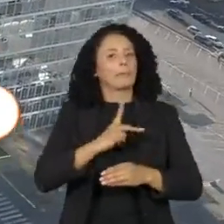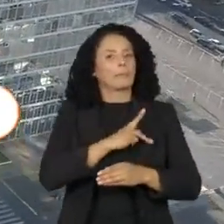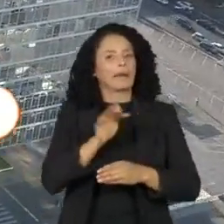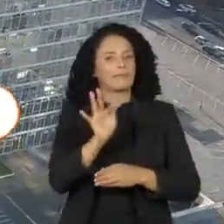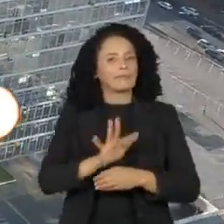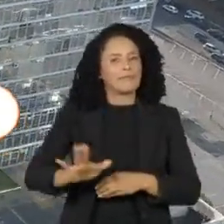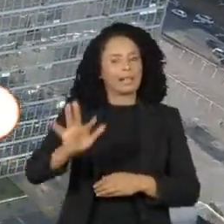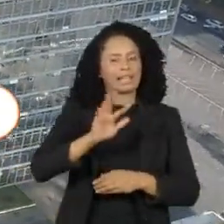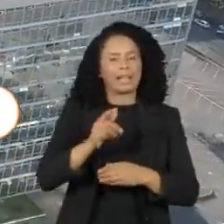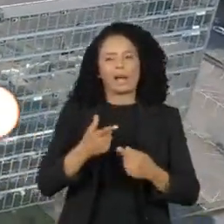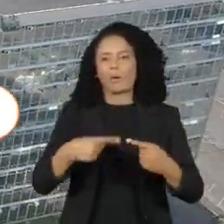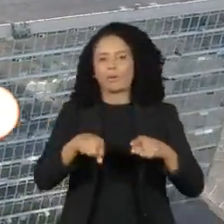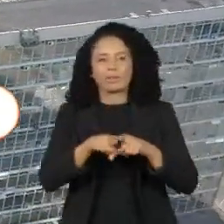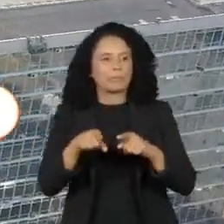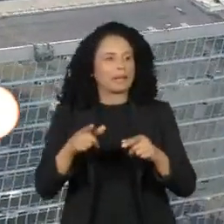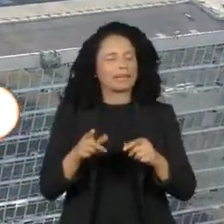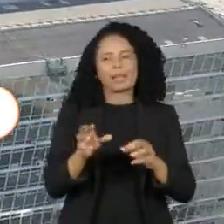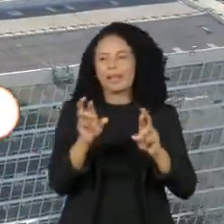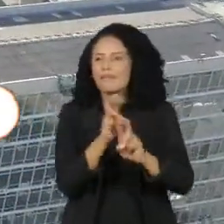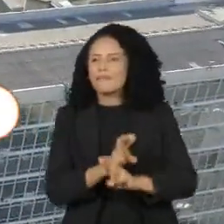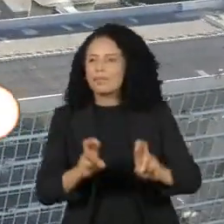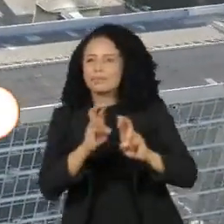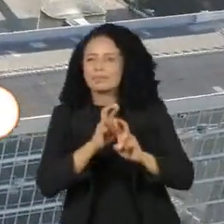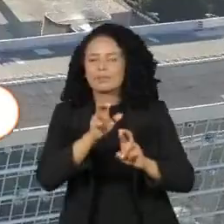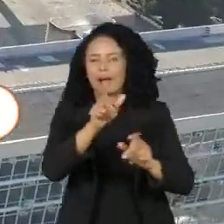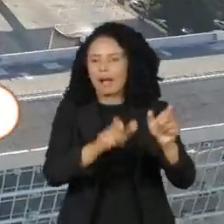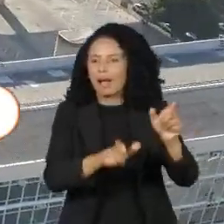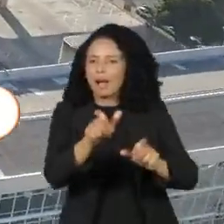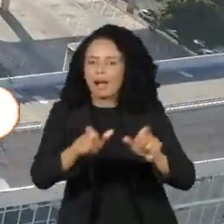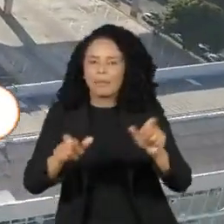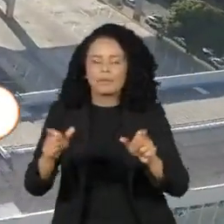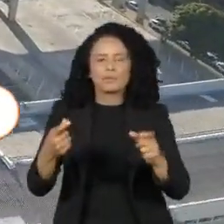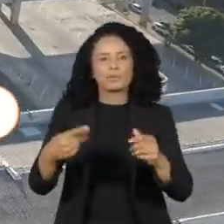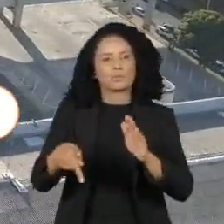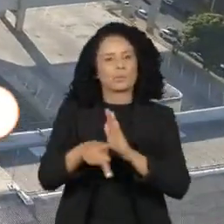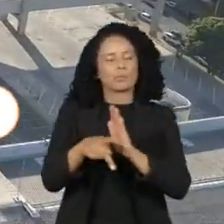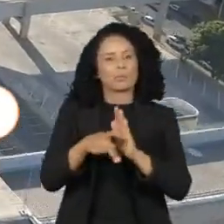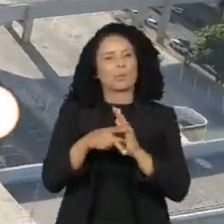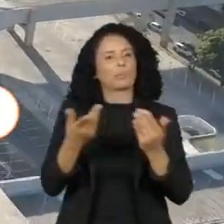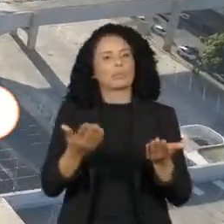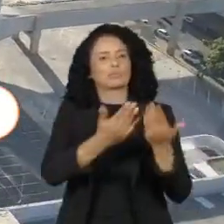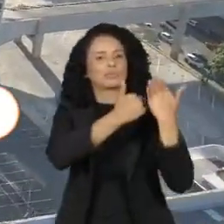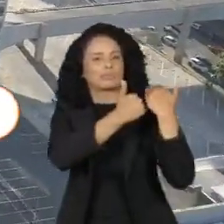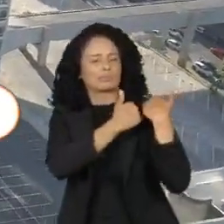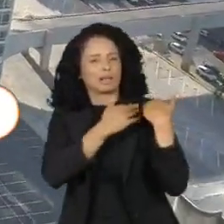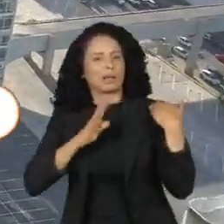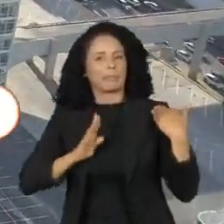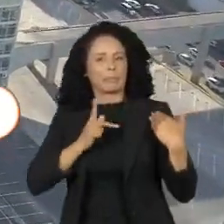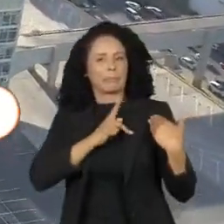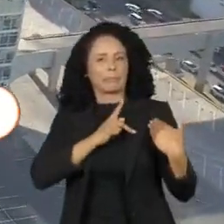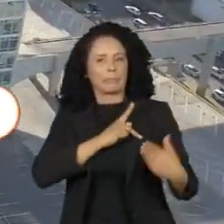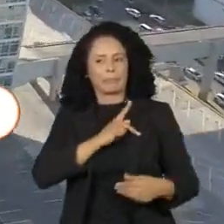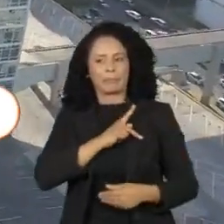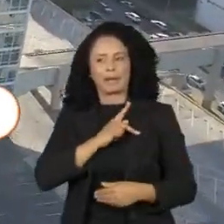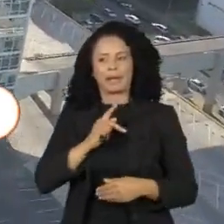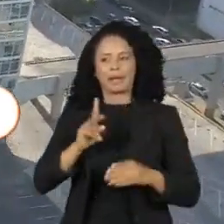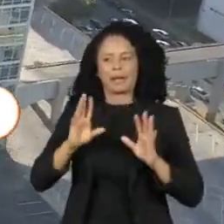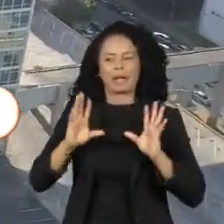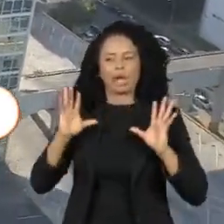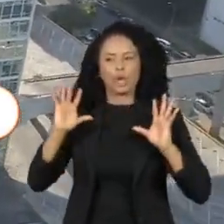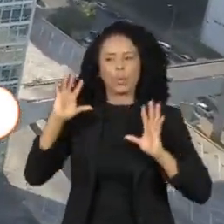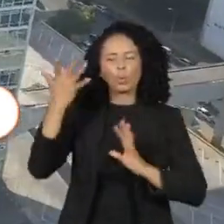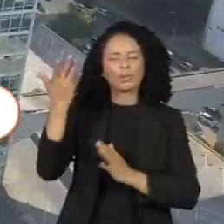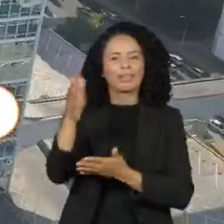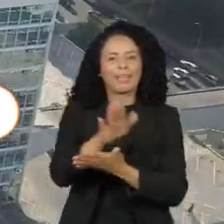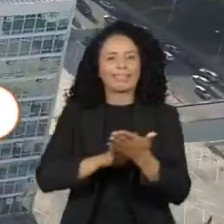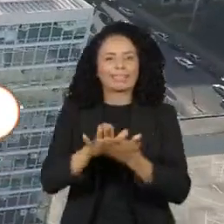de punições a investigadores por parte do Conselho Nacional do Ministério Público e as sucessivas trocas da diretoria